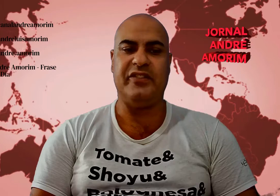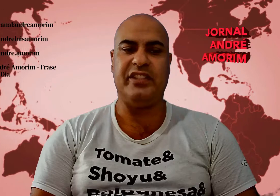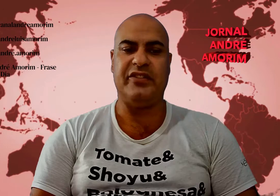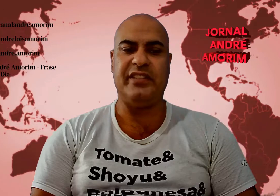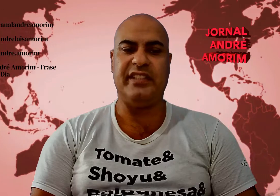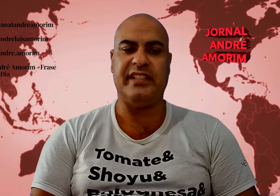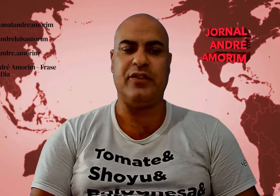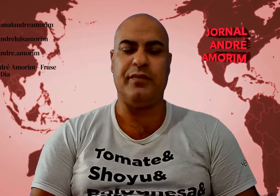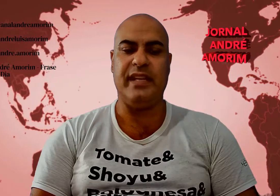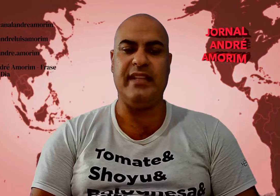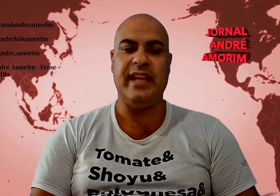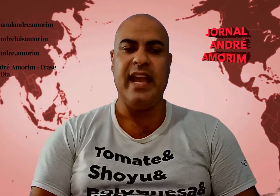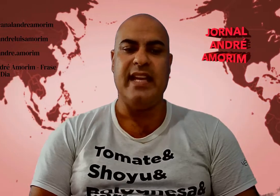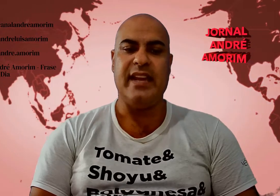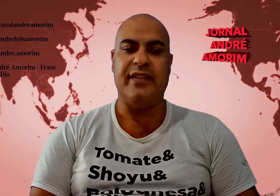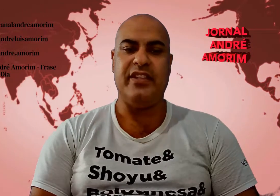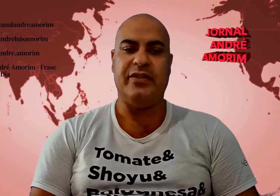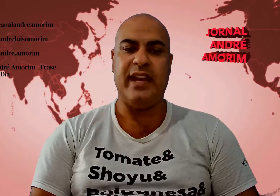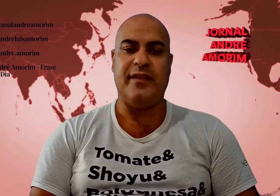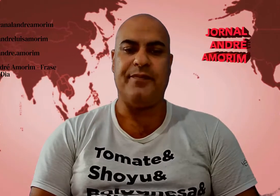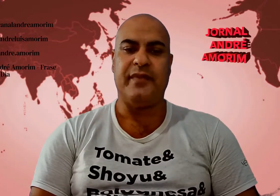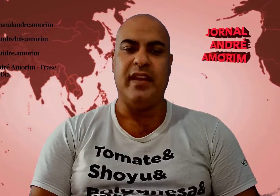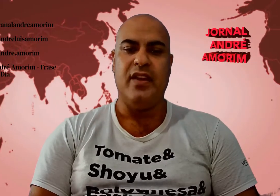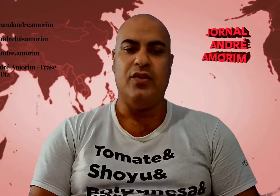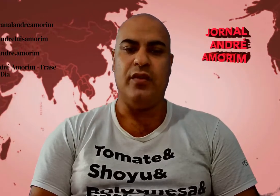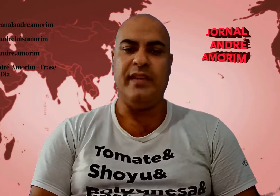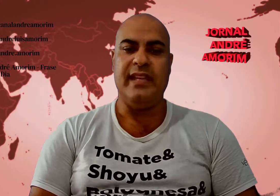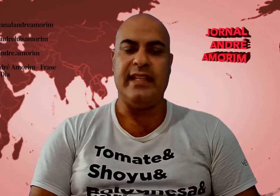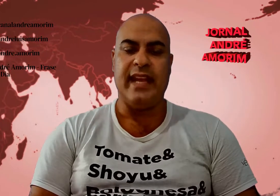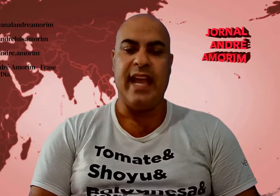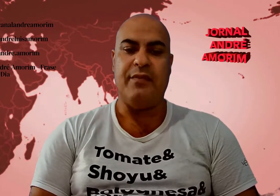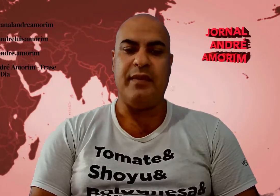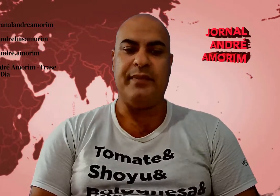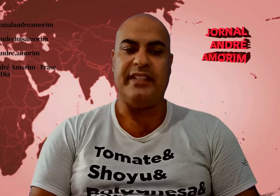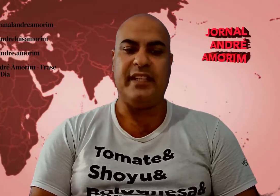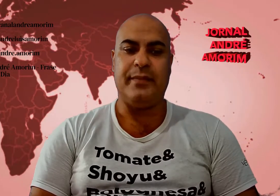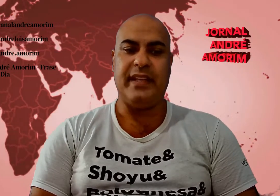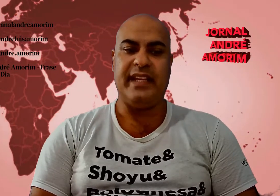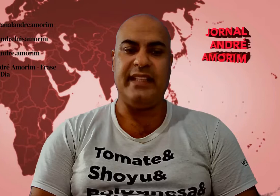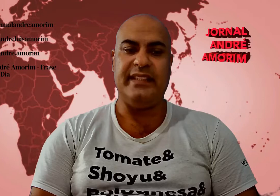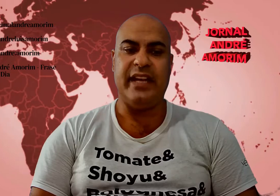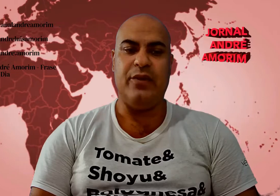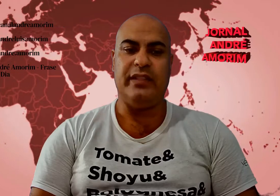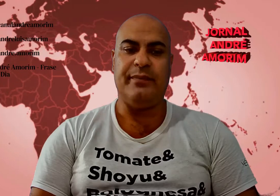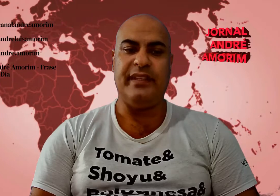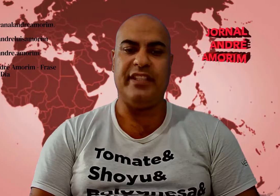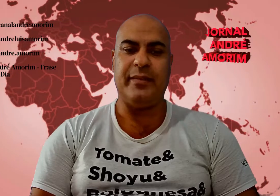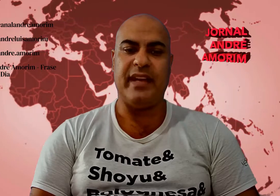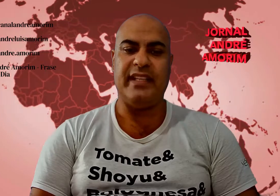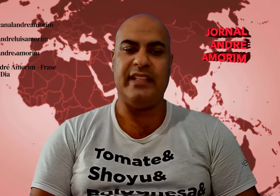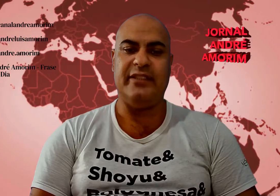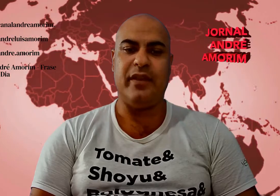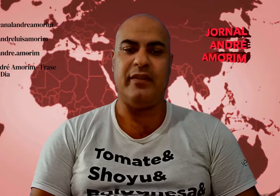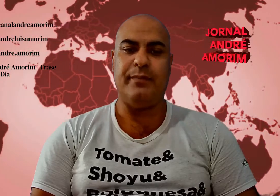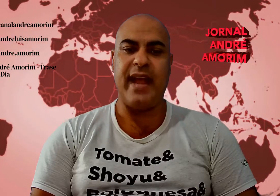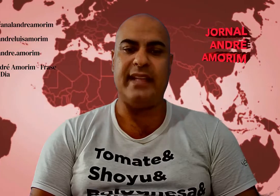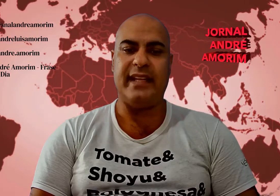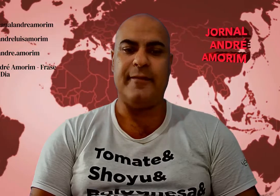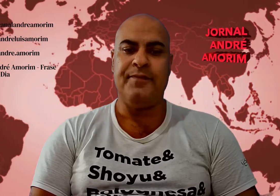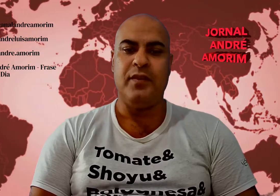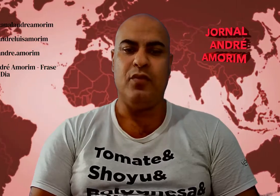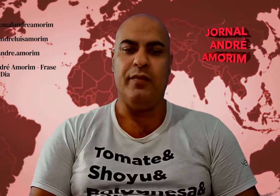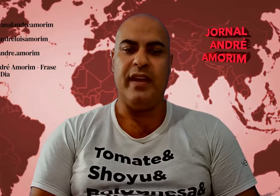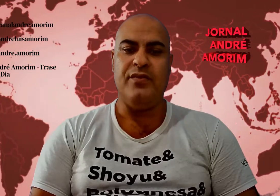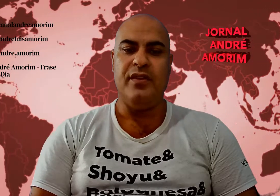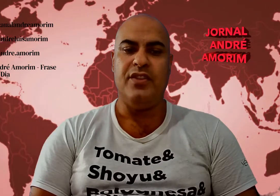também fez associações entre a Dominion e a Venezuela. Dominion é uma empresa que pertence a outra empresa chamada